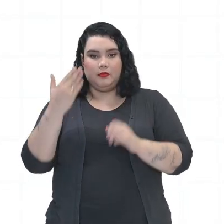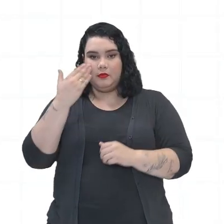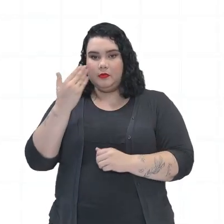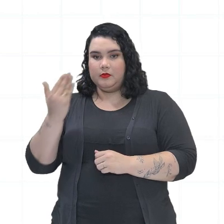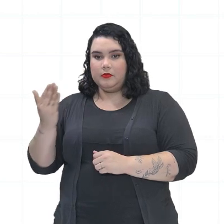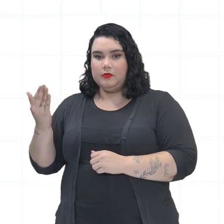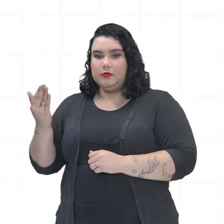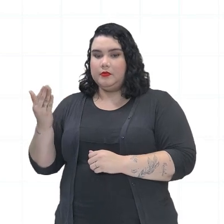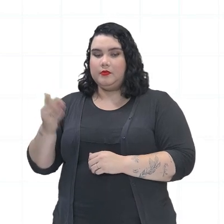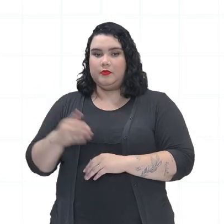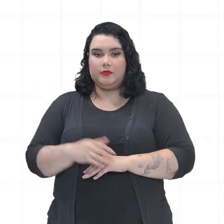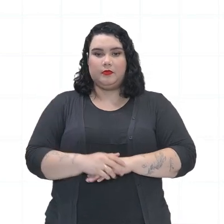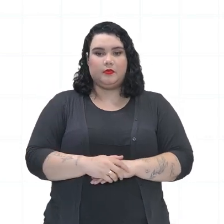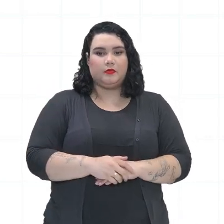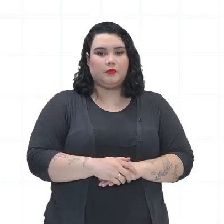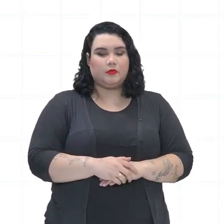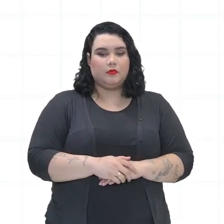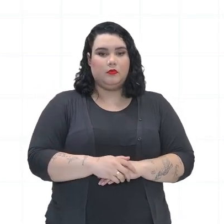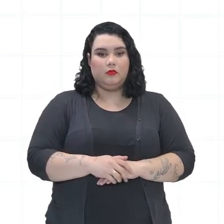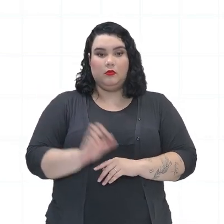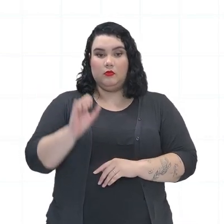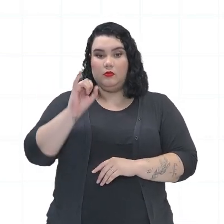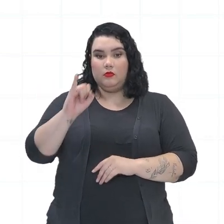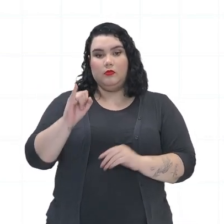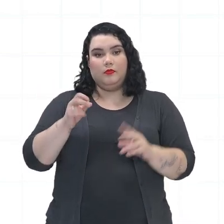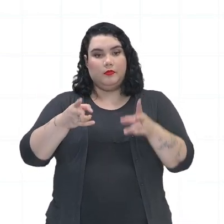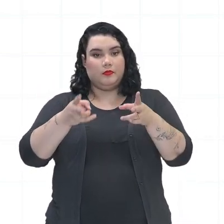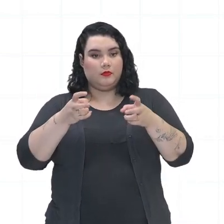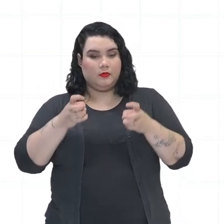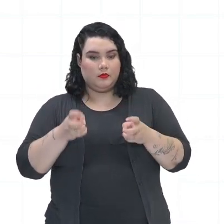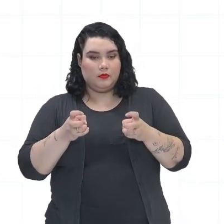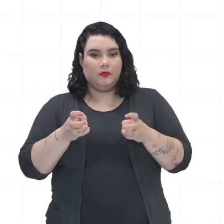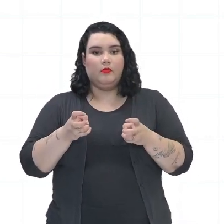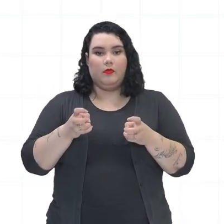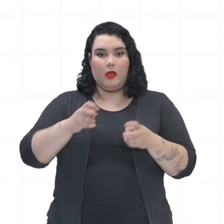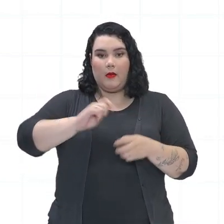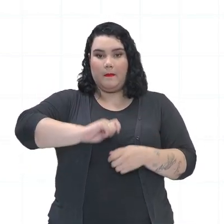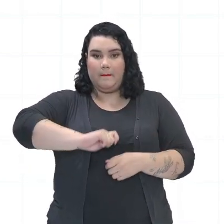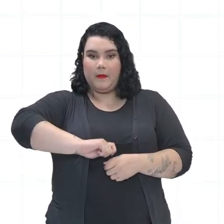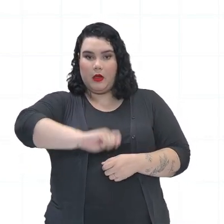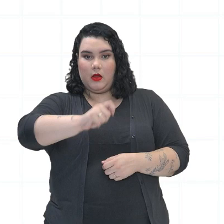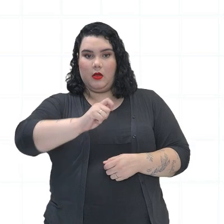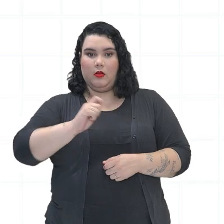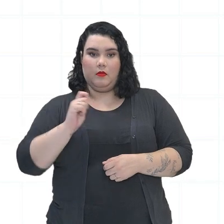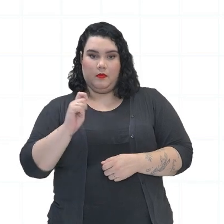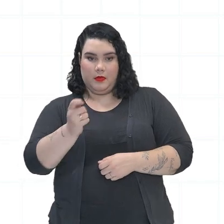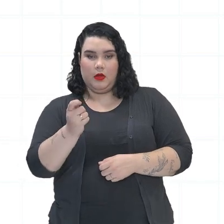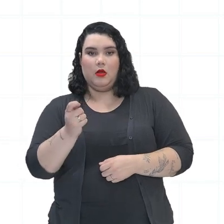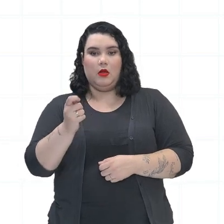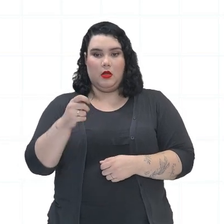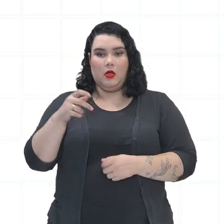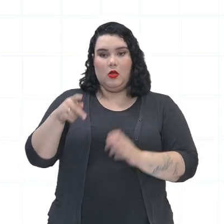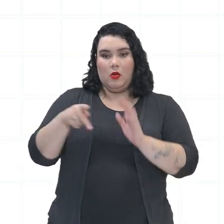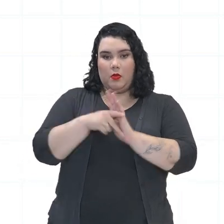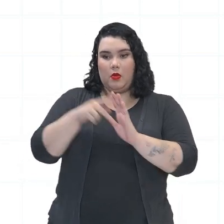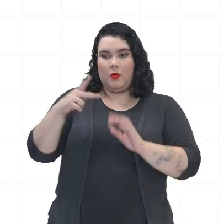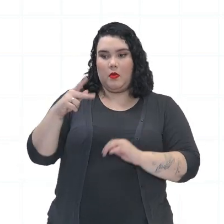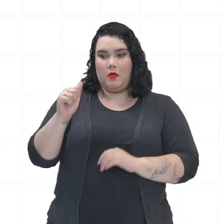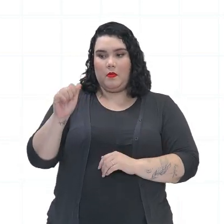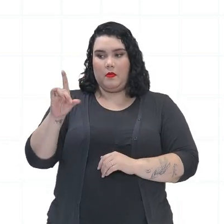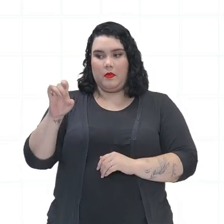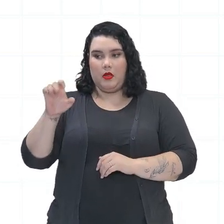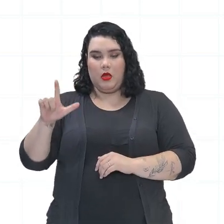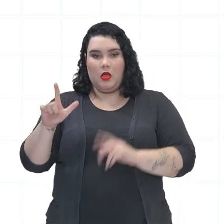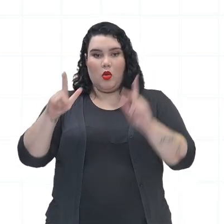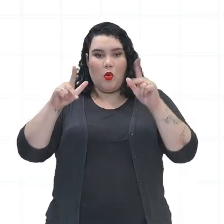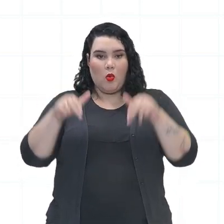ó. Se vocês perceberem, a raquete do paddle não é igual à raquete do